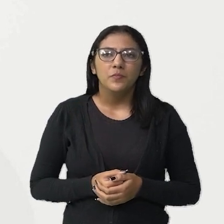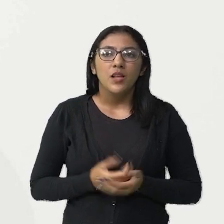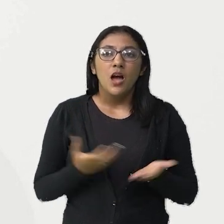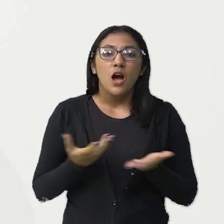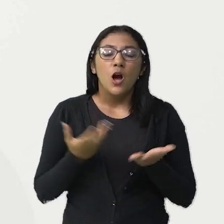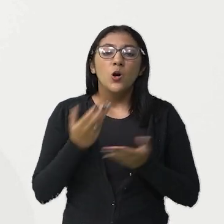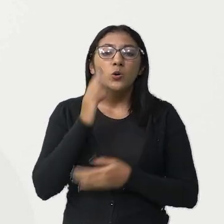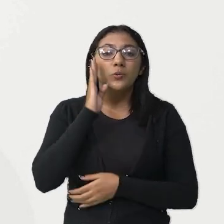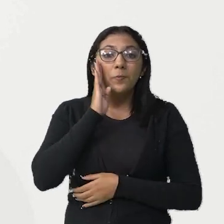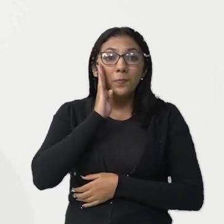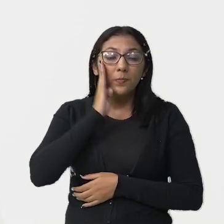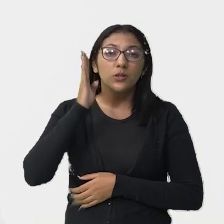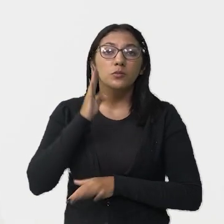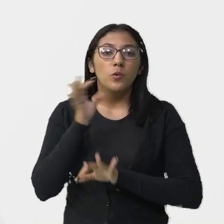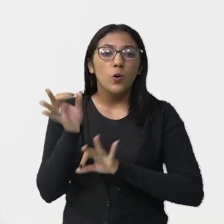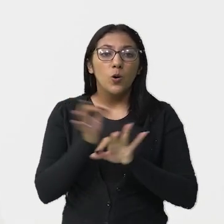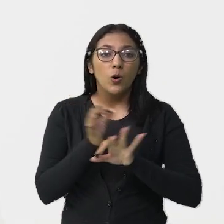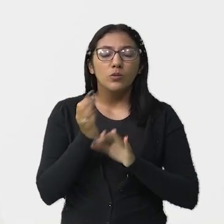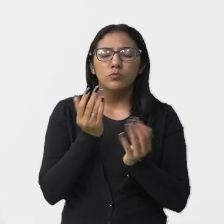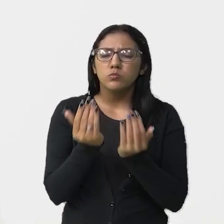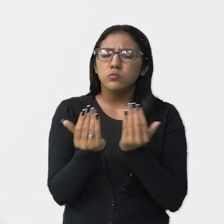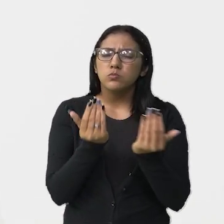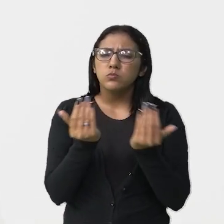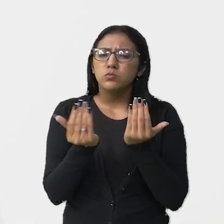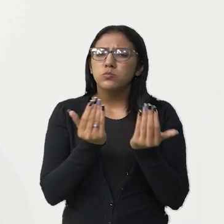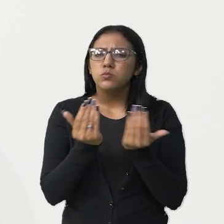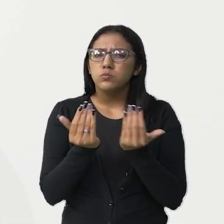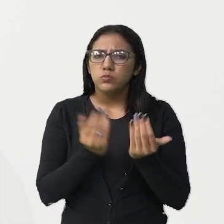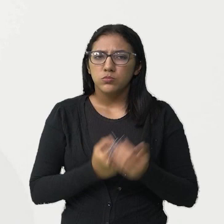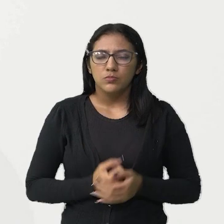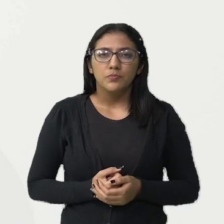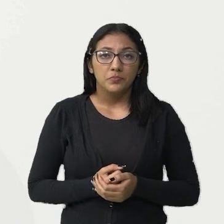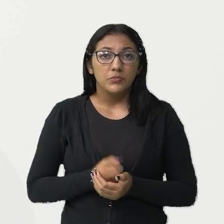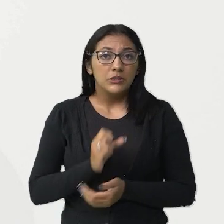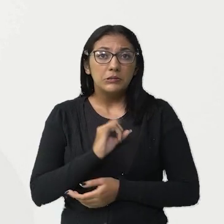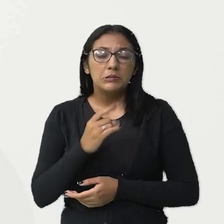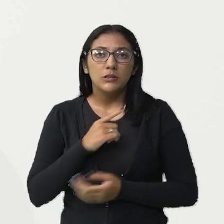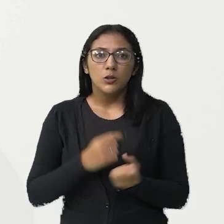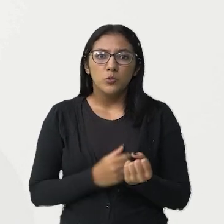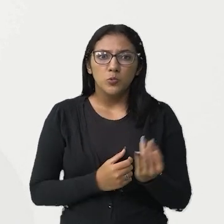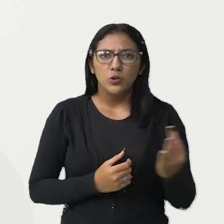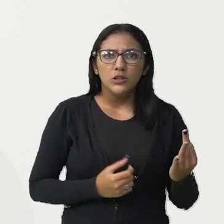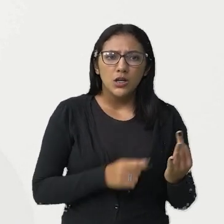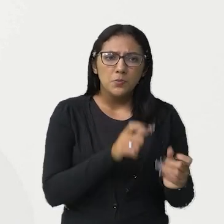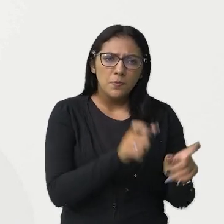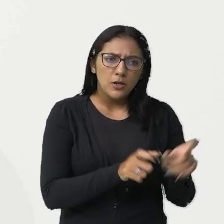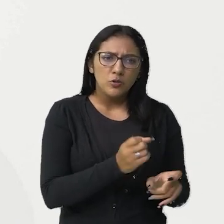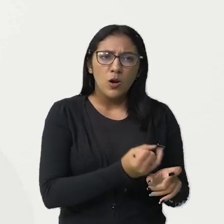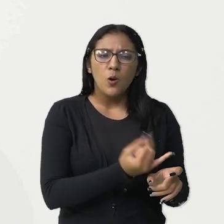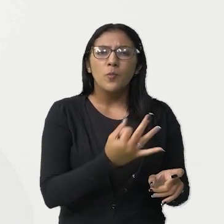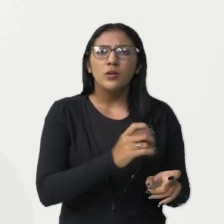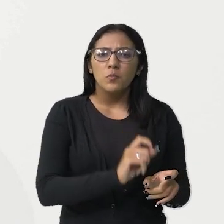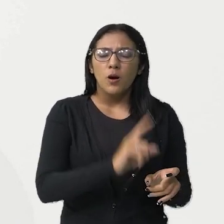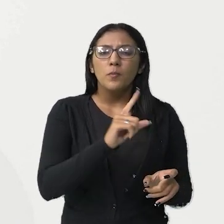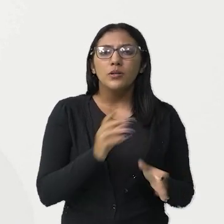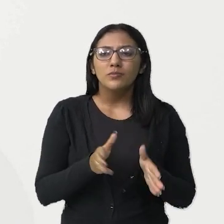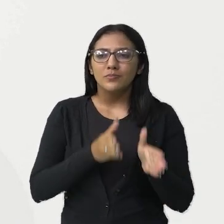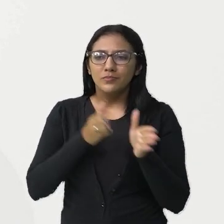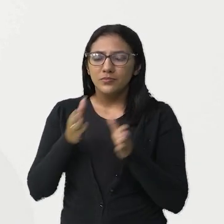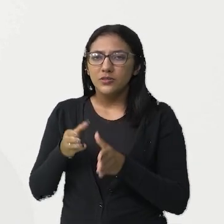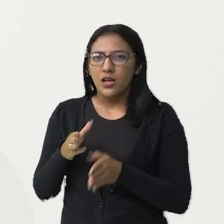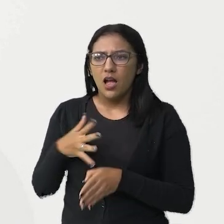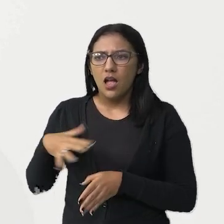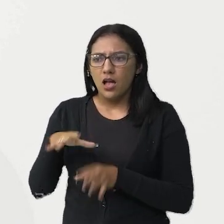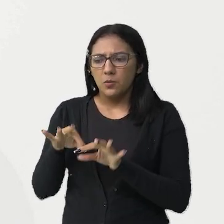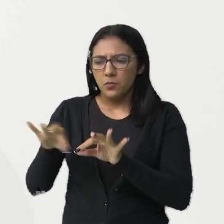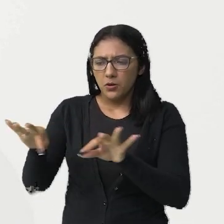fundamental a comparação das duas grandezas. À medida que eu aumento o número de pessoas, a quantidade de metros quadrados reflorestados por dia aumenta